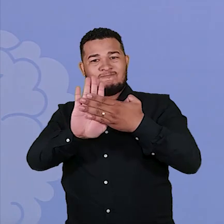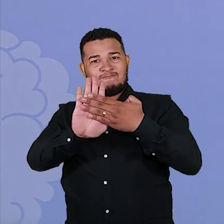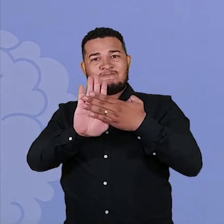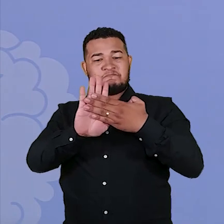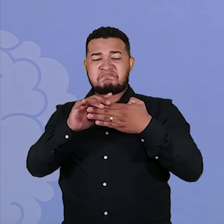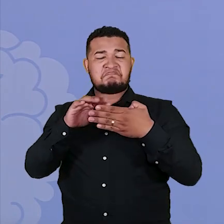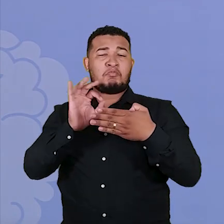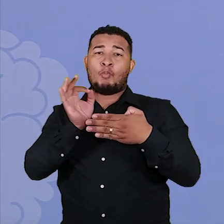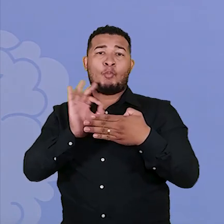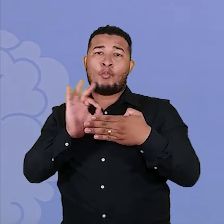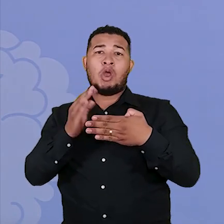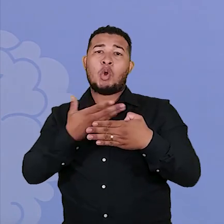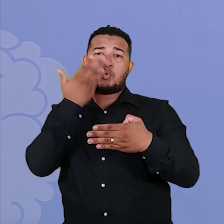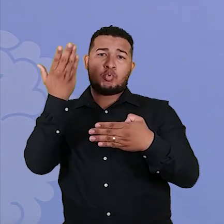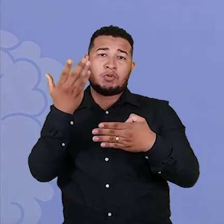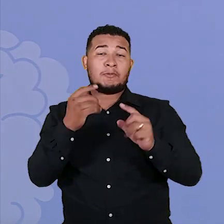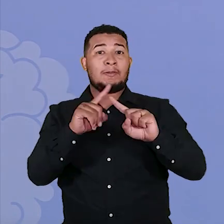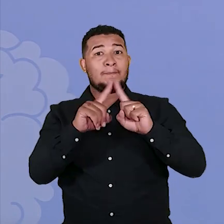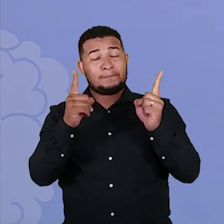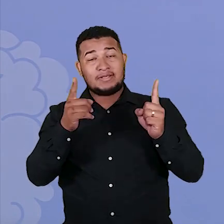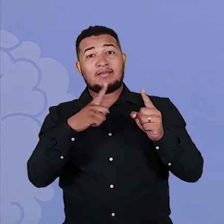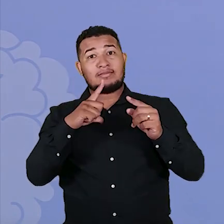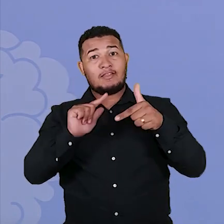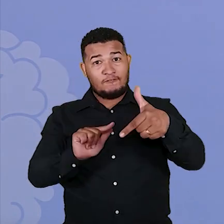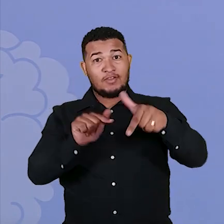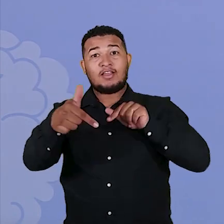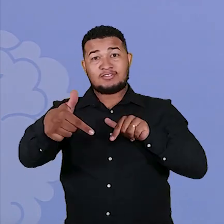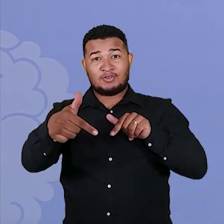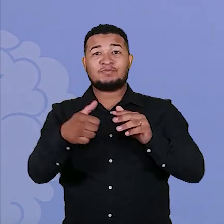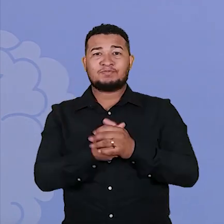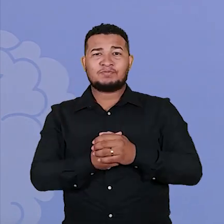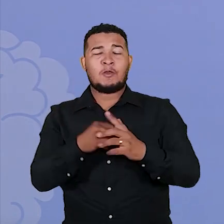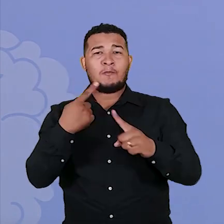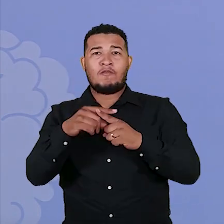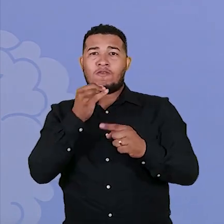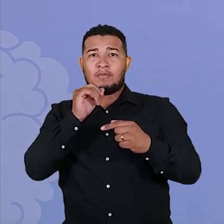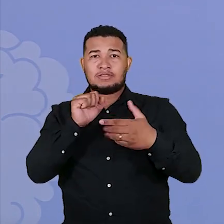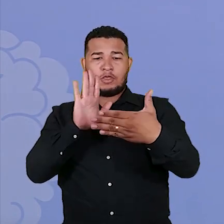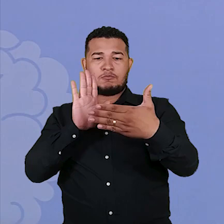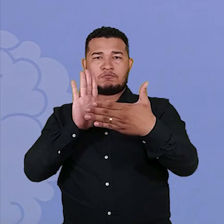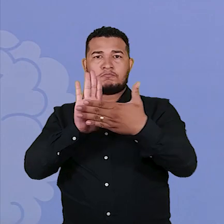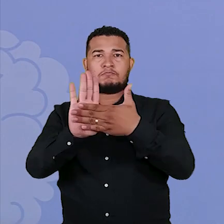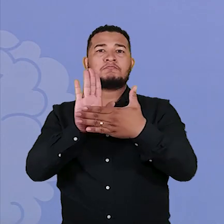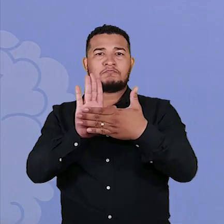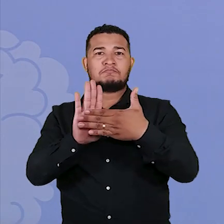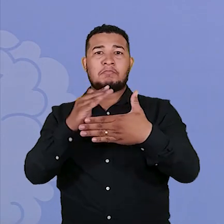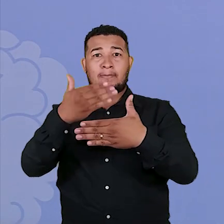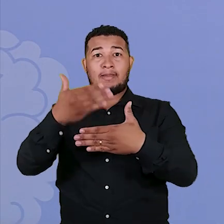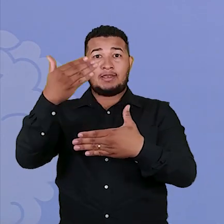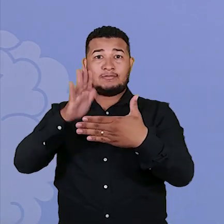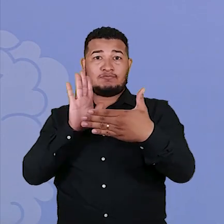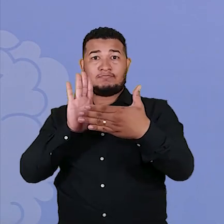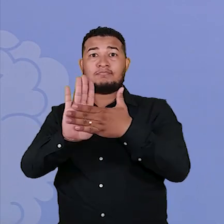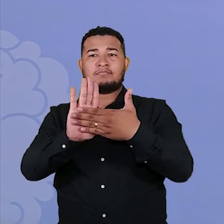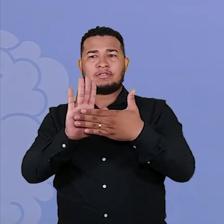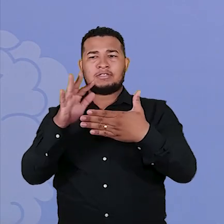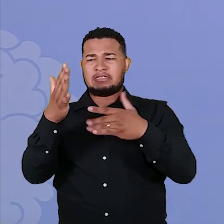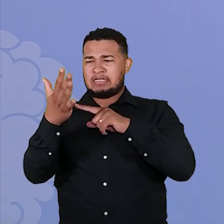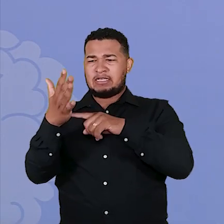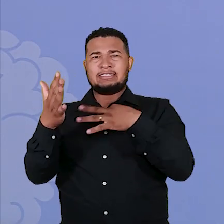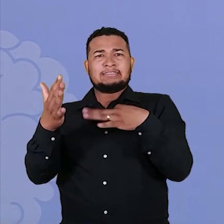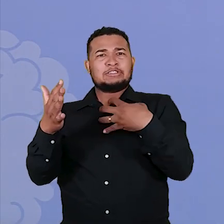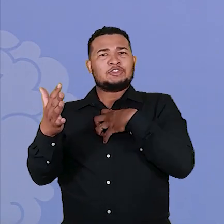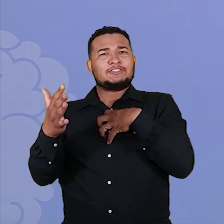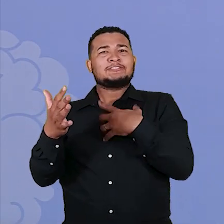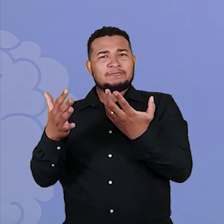que você ser um aparelho não vai fazer diferença porém teve uma ação e reação aqui porque se você bate a mão na parede você